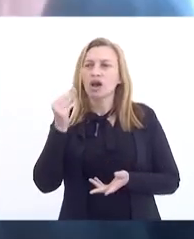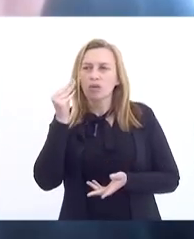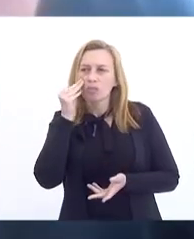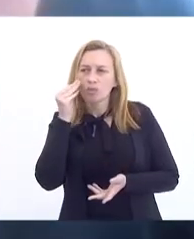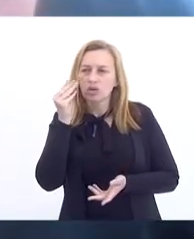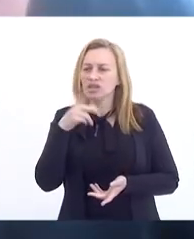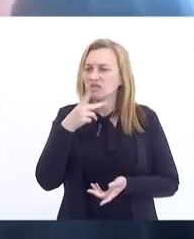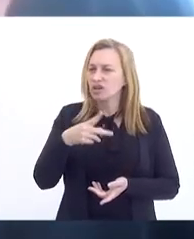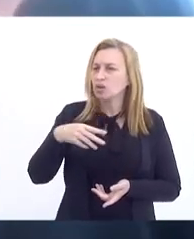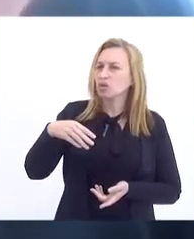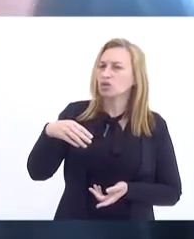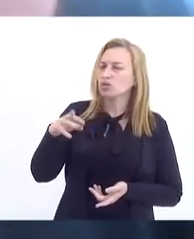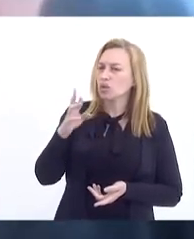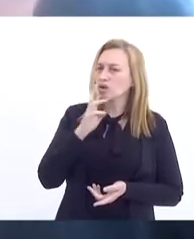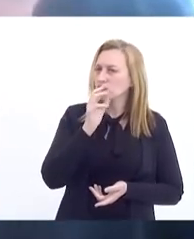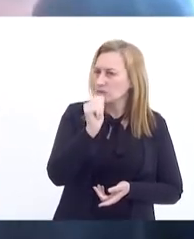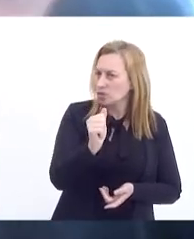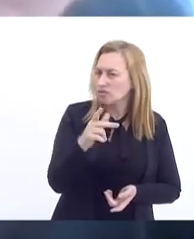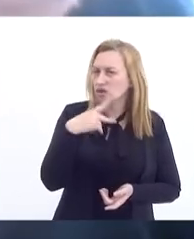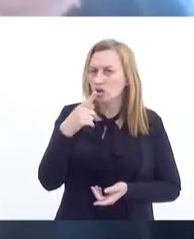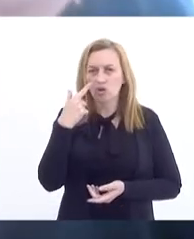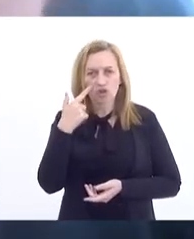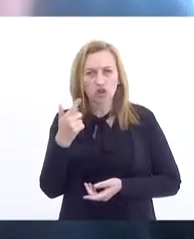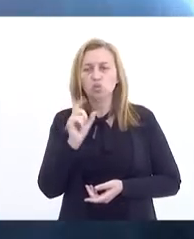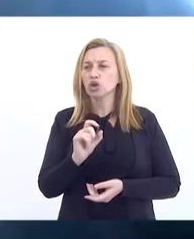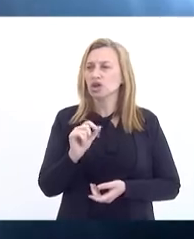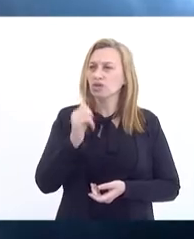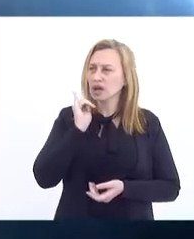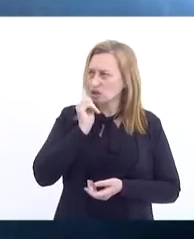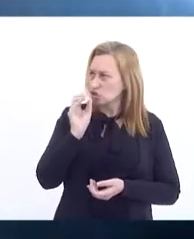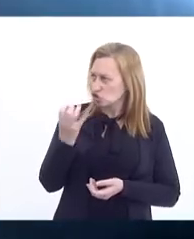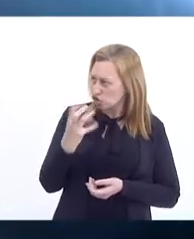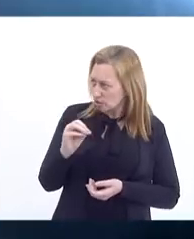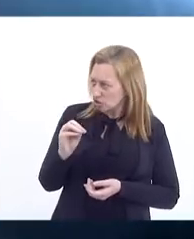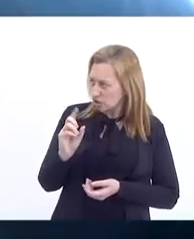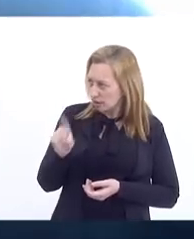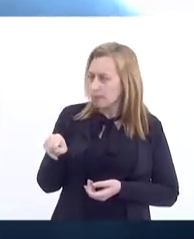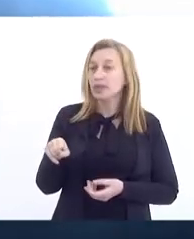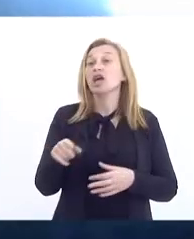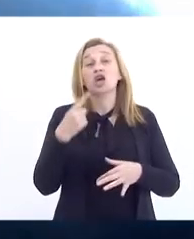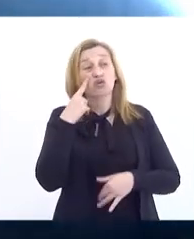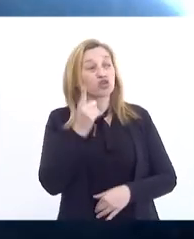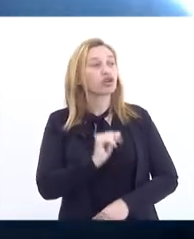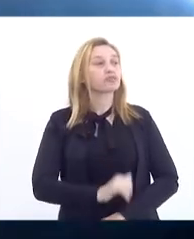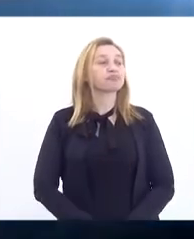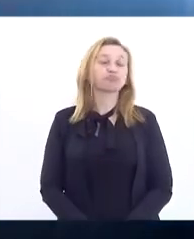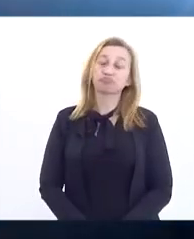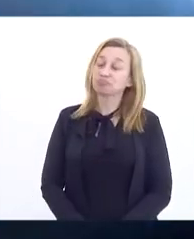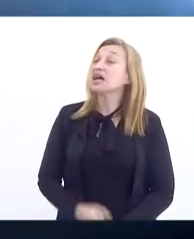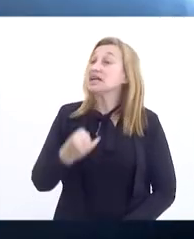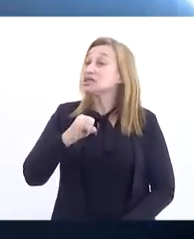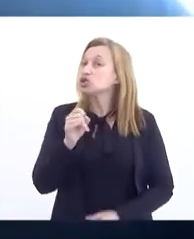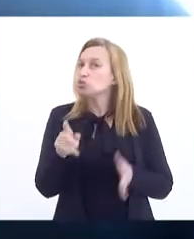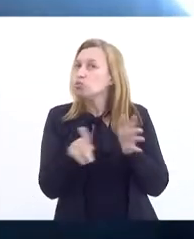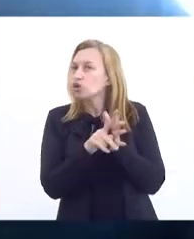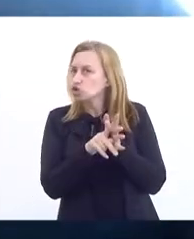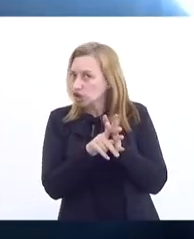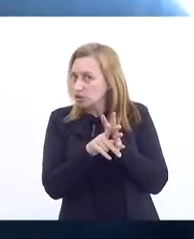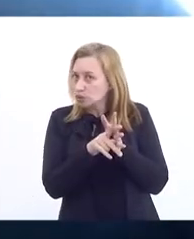o seguinte, o relator Chico Machado, né? Eu vejo o seguinte, Chico Machado, se o